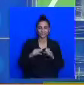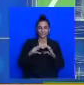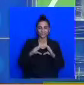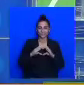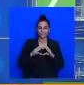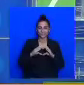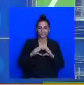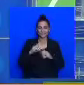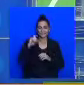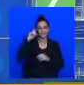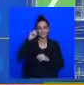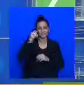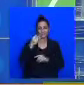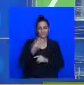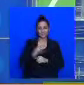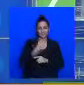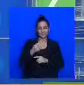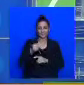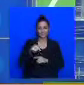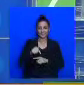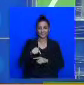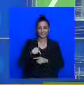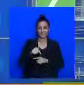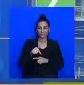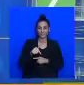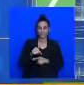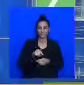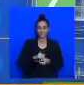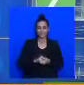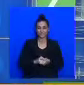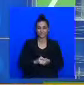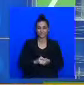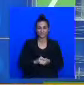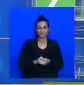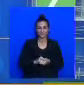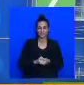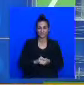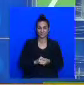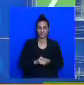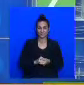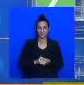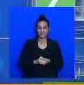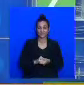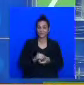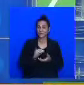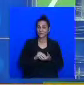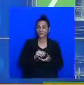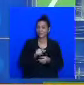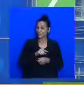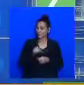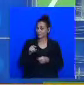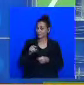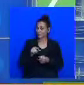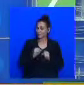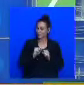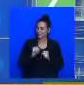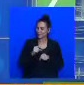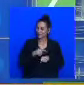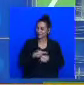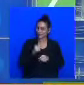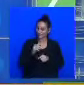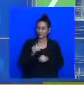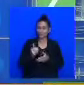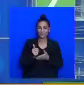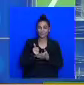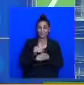Bola preta, número 47. Preta, 47. O que falta para você, hein? Pode ser agora. Vamos